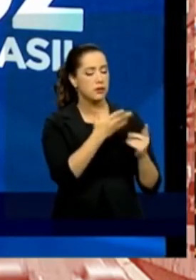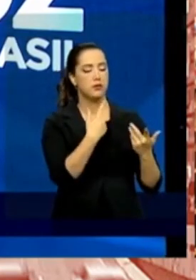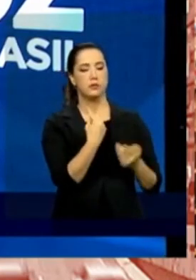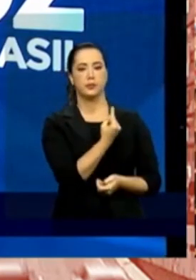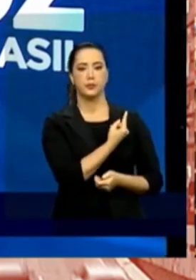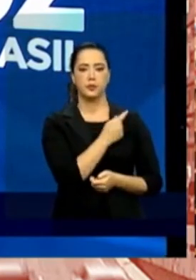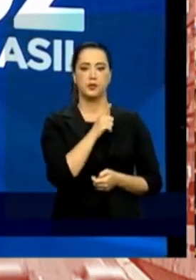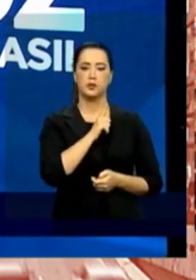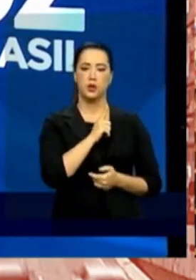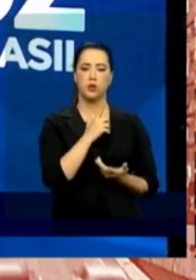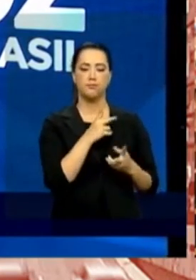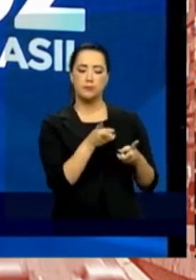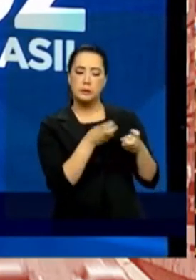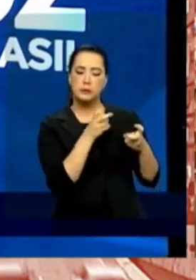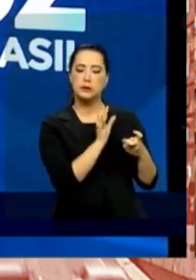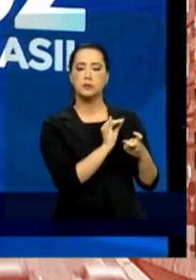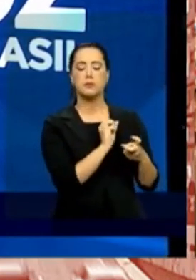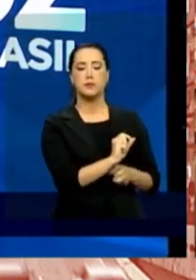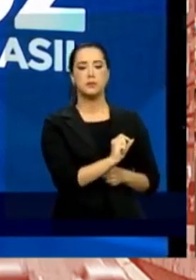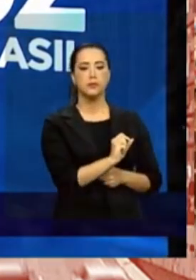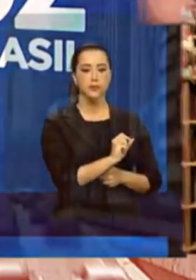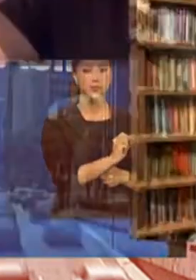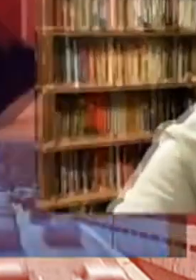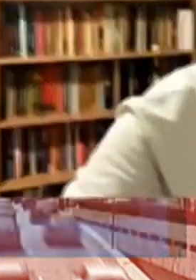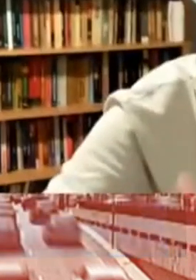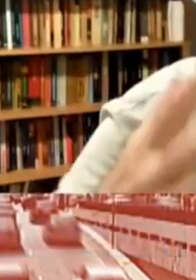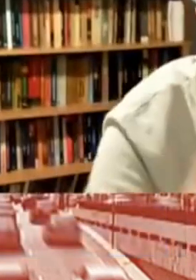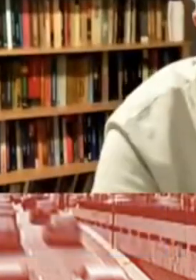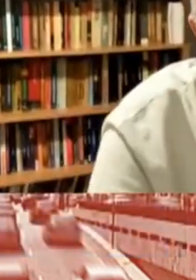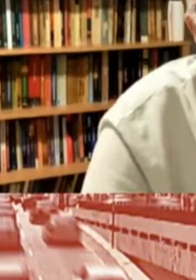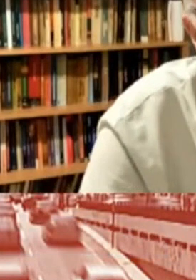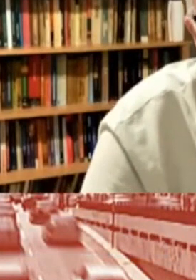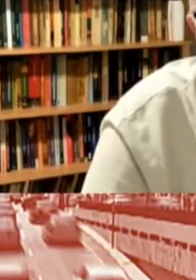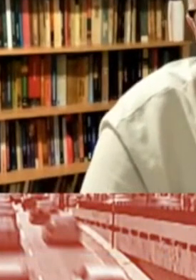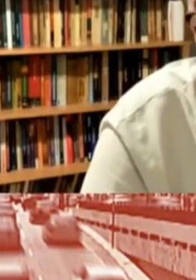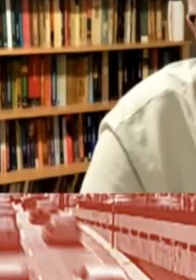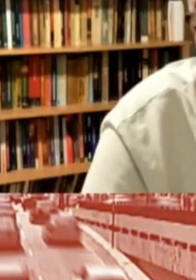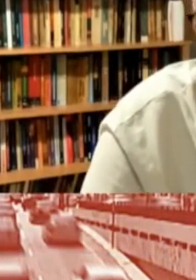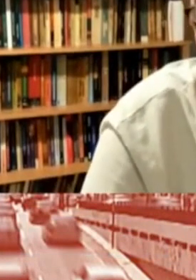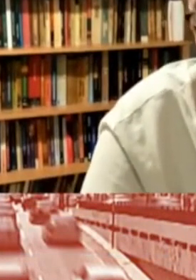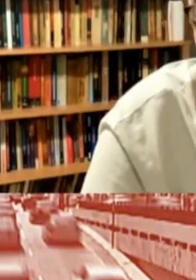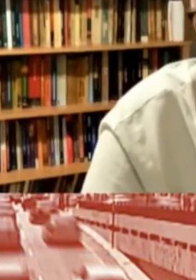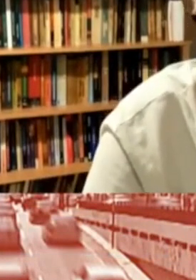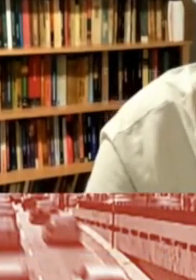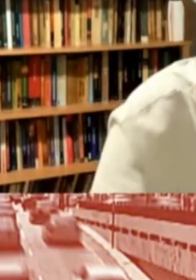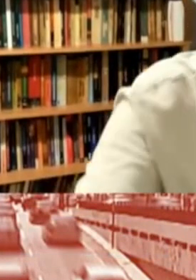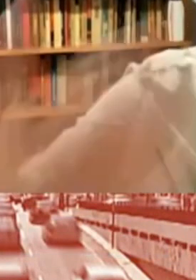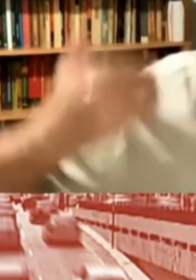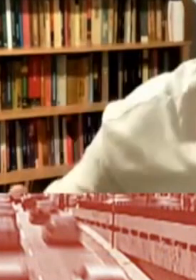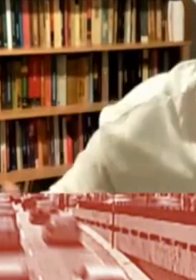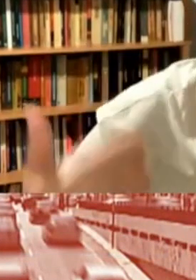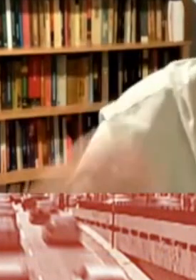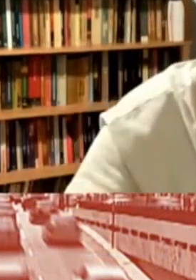O Lula, ele vai trabalhando com planejamento. Você vê que ele concentrou toda a energia dele na aprovação daquela PEC da